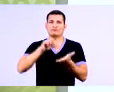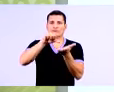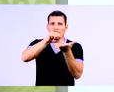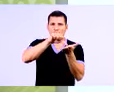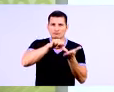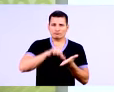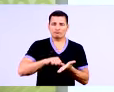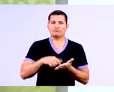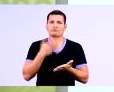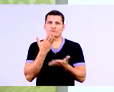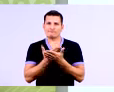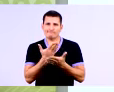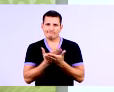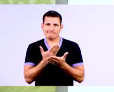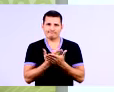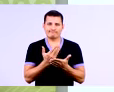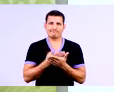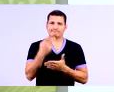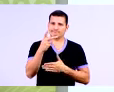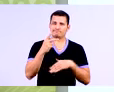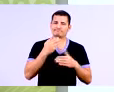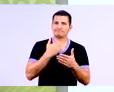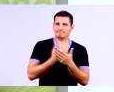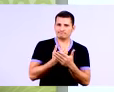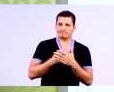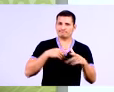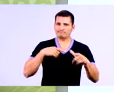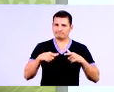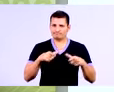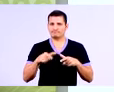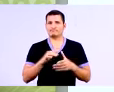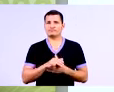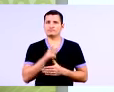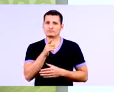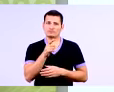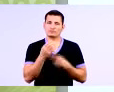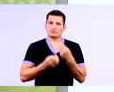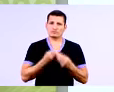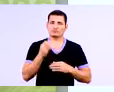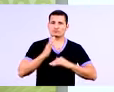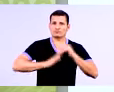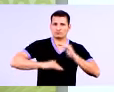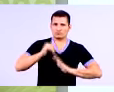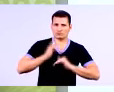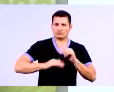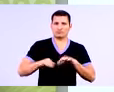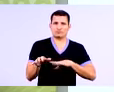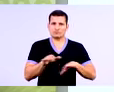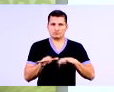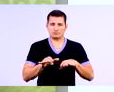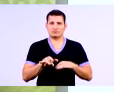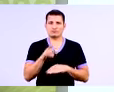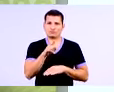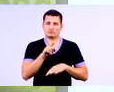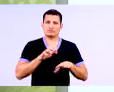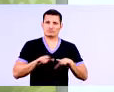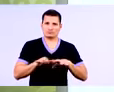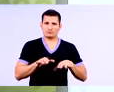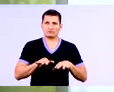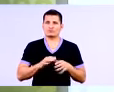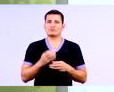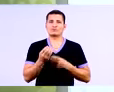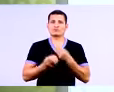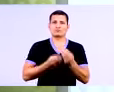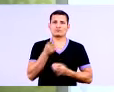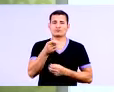dedicando muito ao seu trabalho, ao seu estudo, você será um profissional de programação. Você, programador, o que você